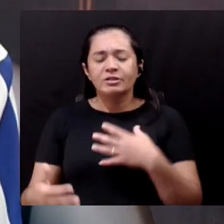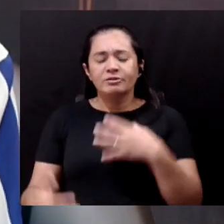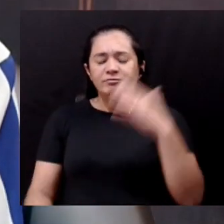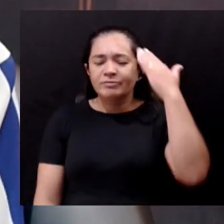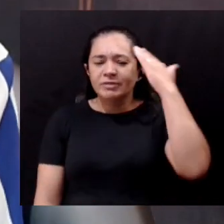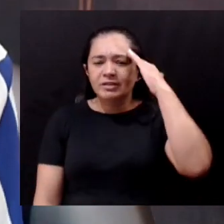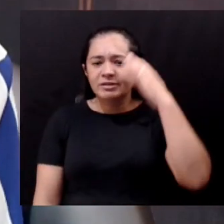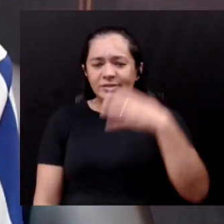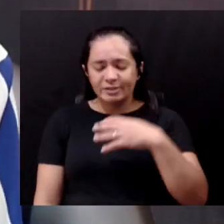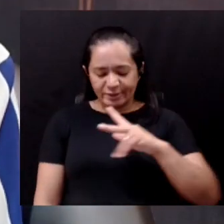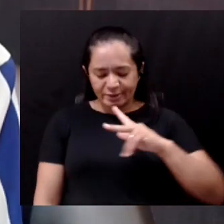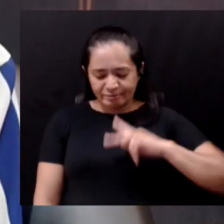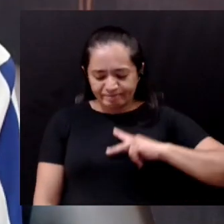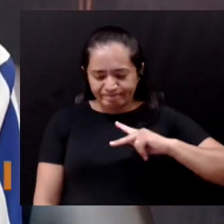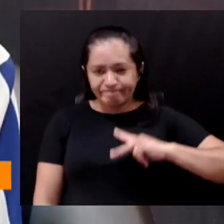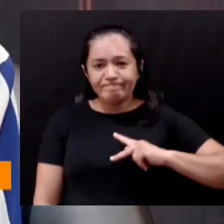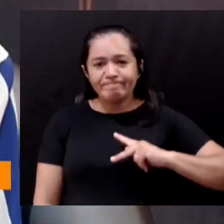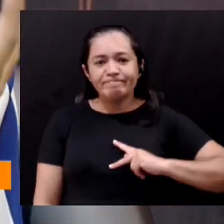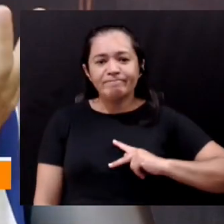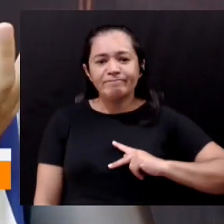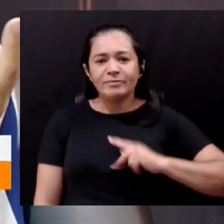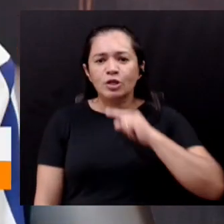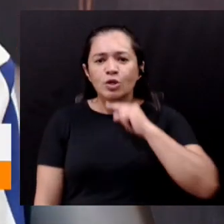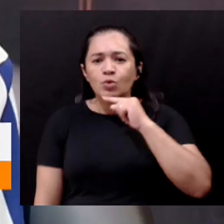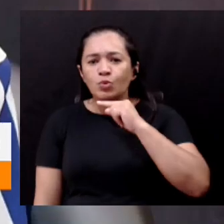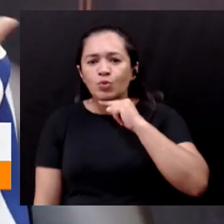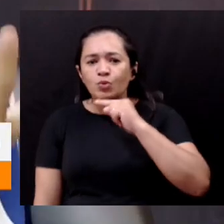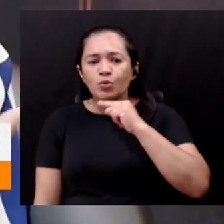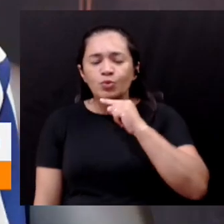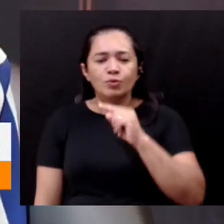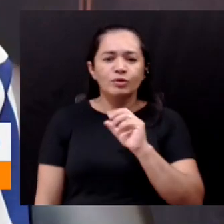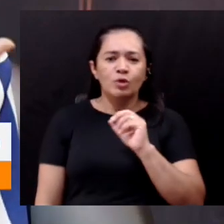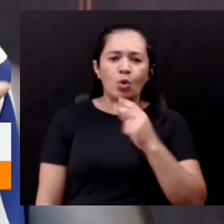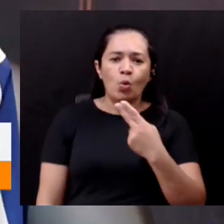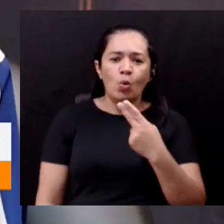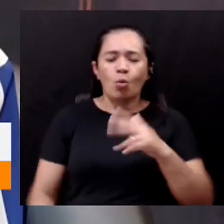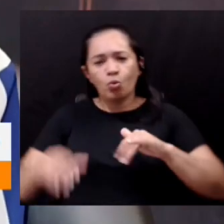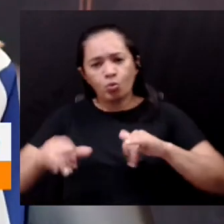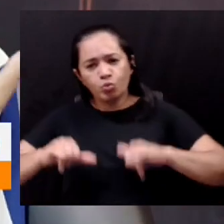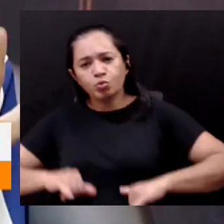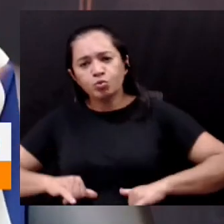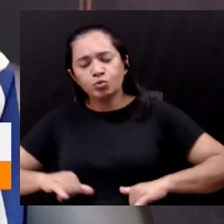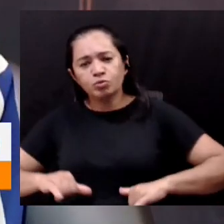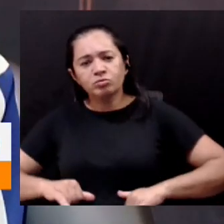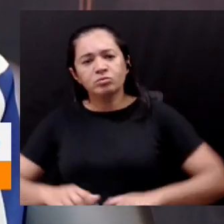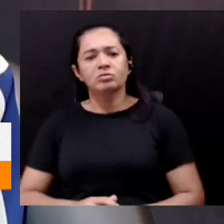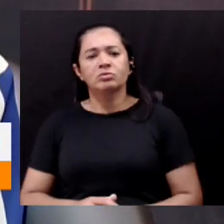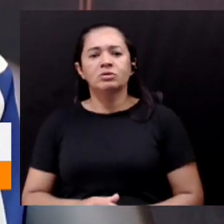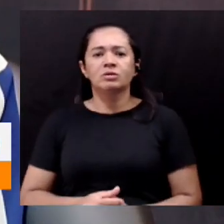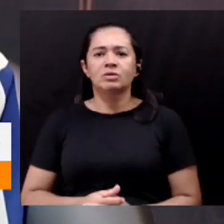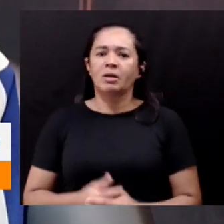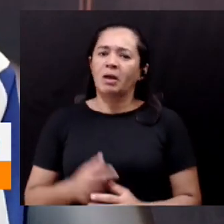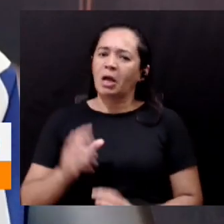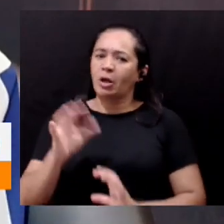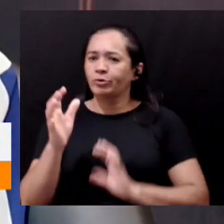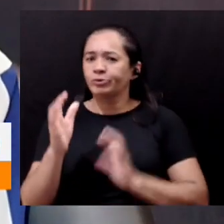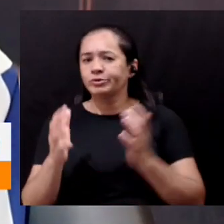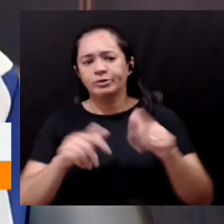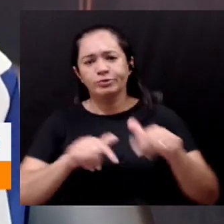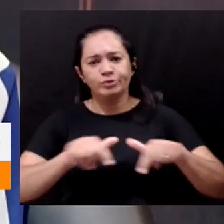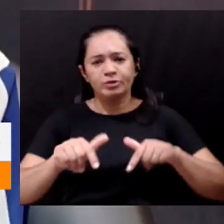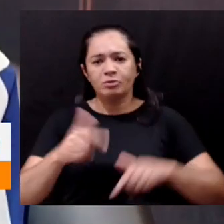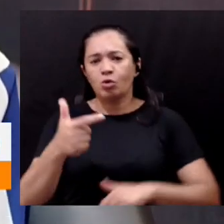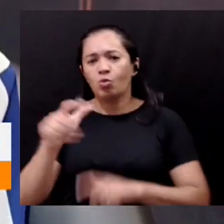aí de dúvida ou de sofrimento mesmo frente às dinâmicas, né? Seja no trabalho, seja em outros ambientes, para